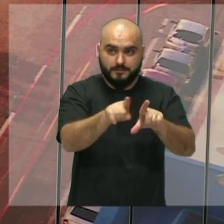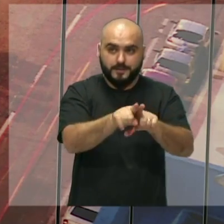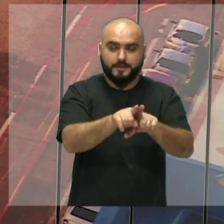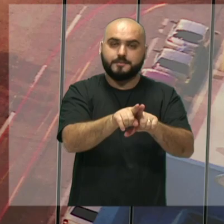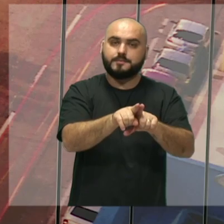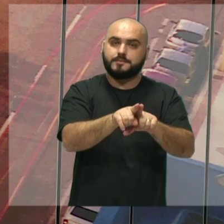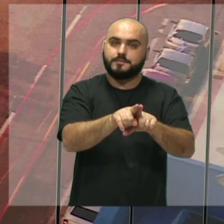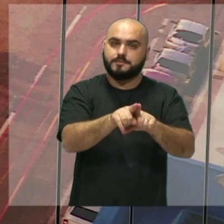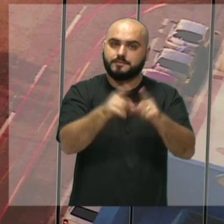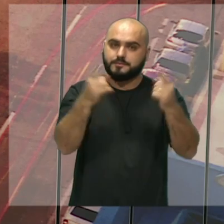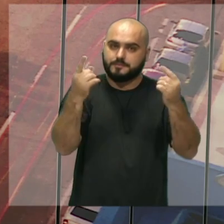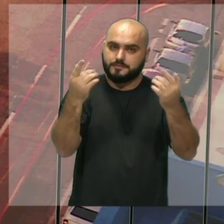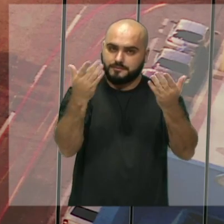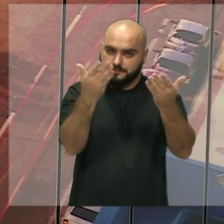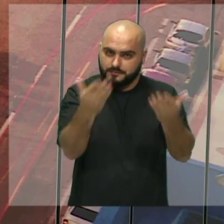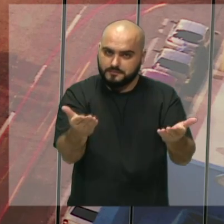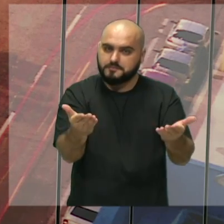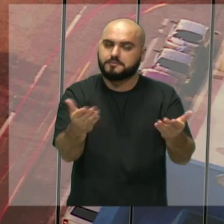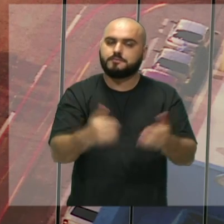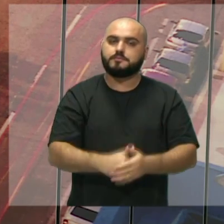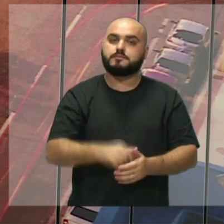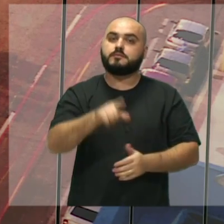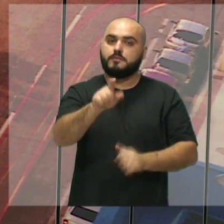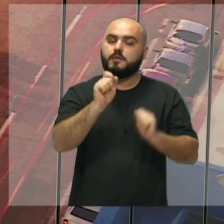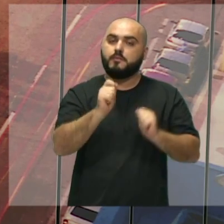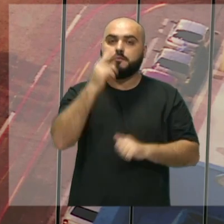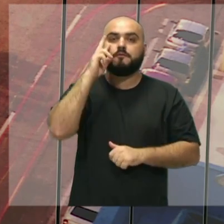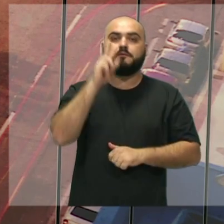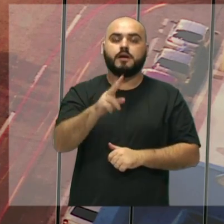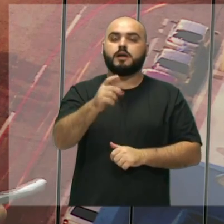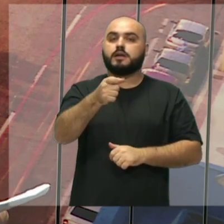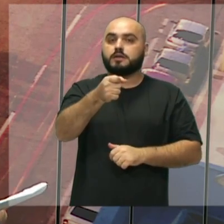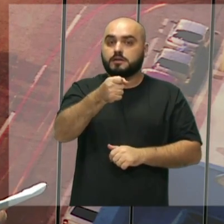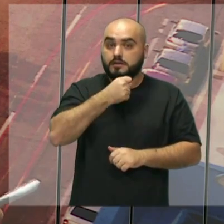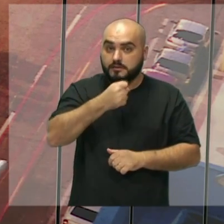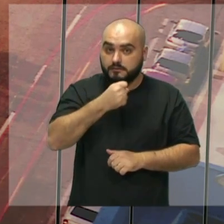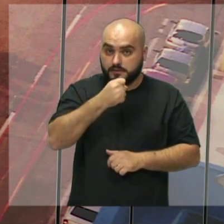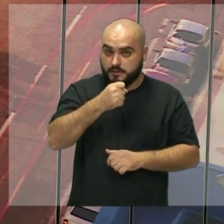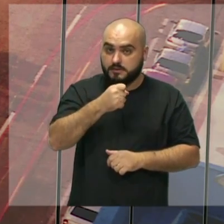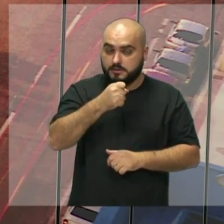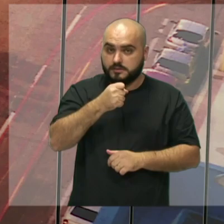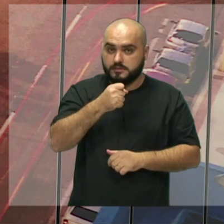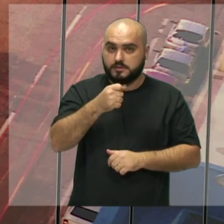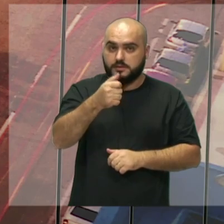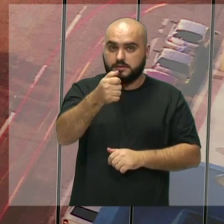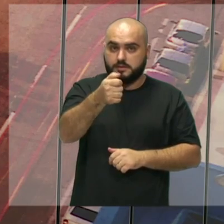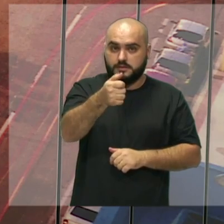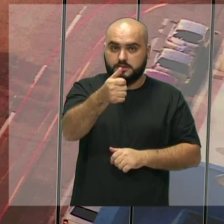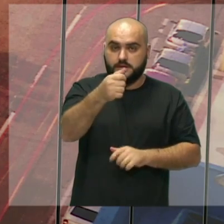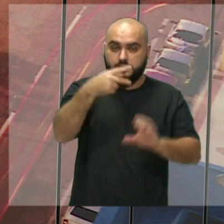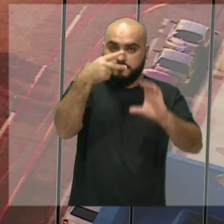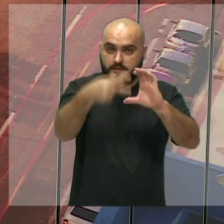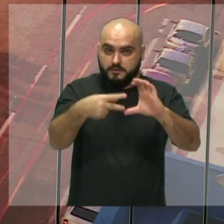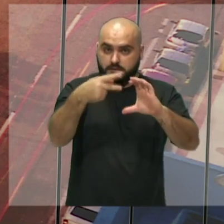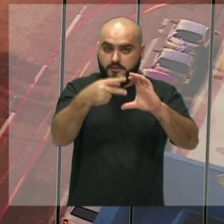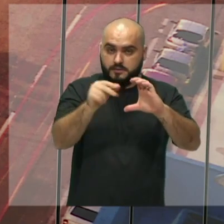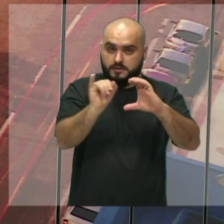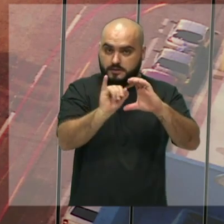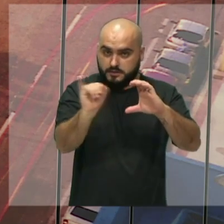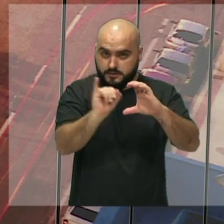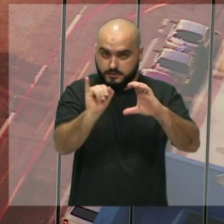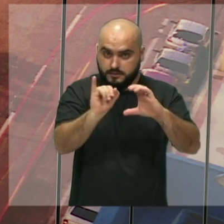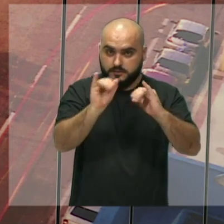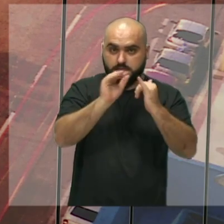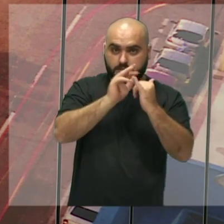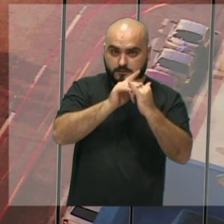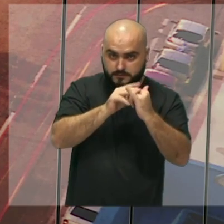acompanhou. Você também pode acompanhar essa entrevista e outras no canal da Câmara de Vereadores de